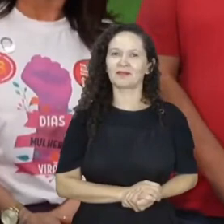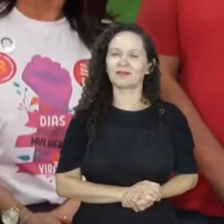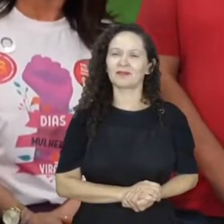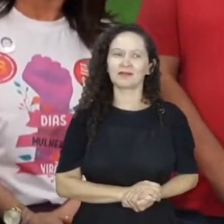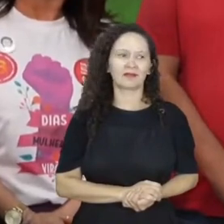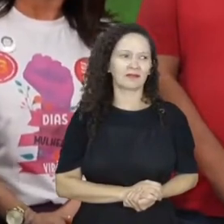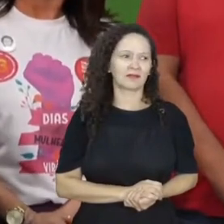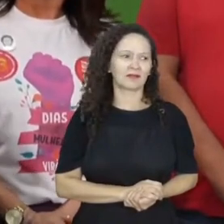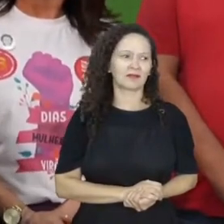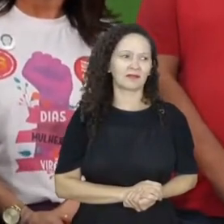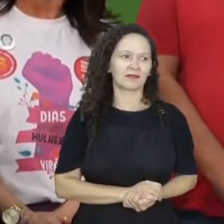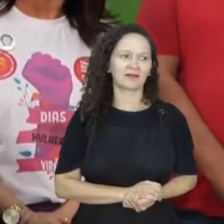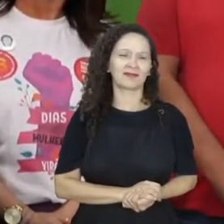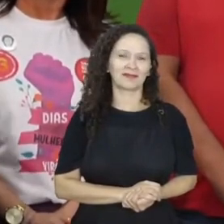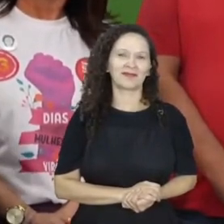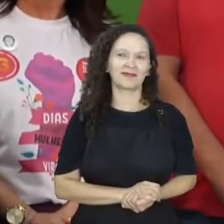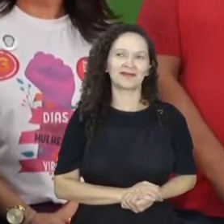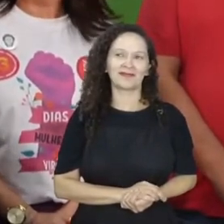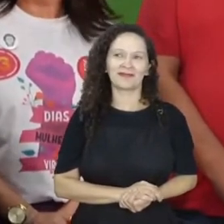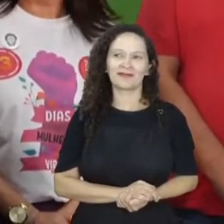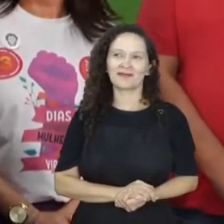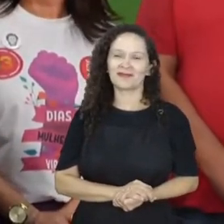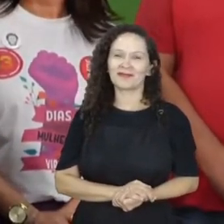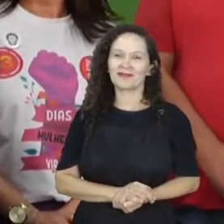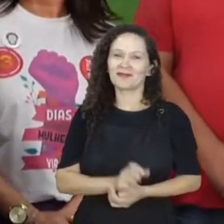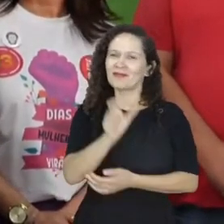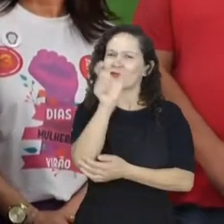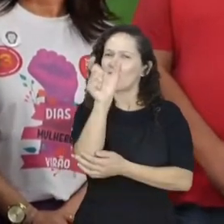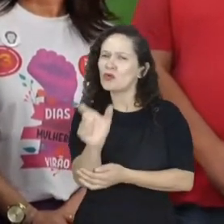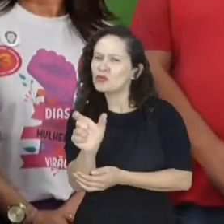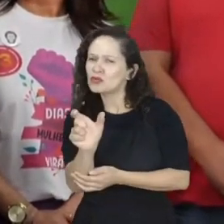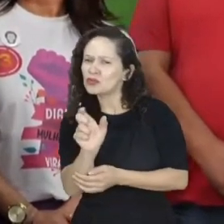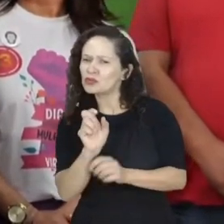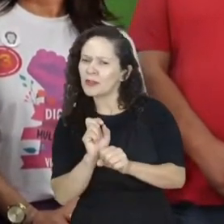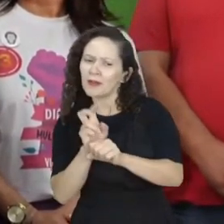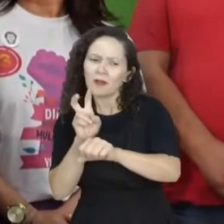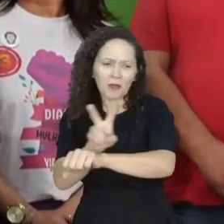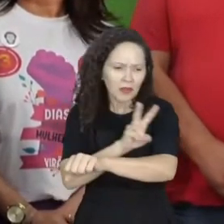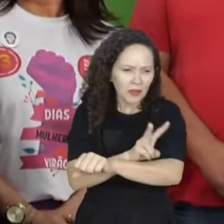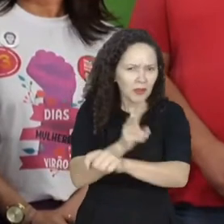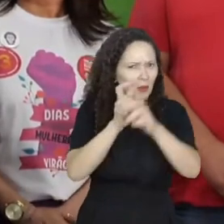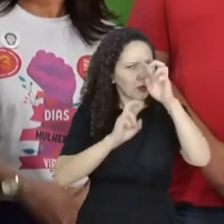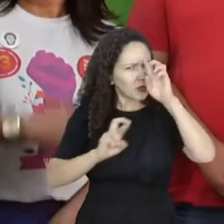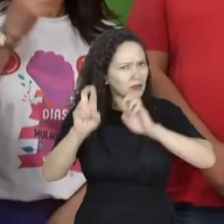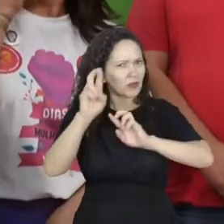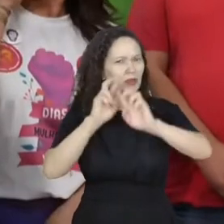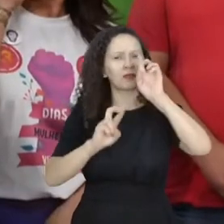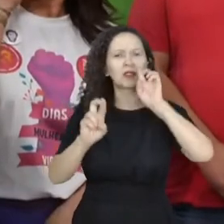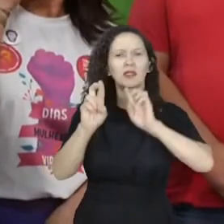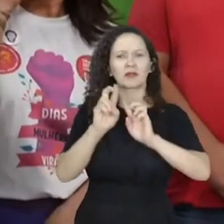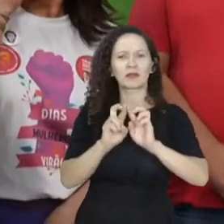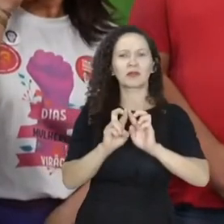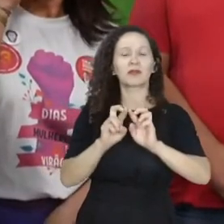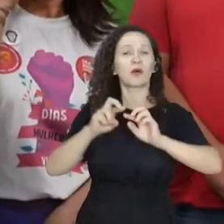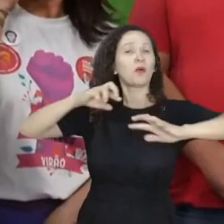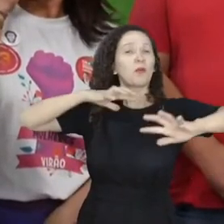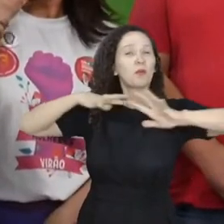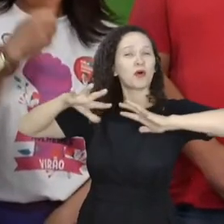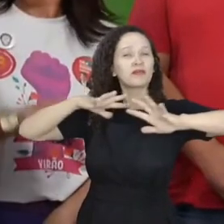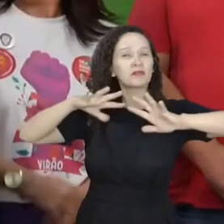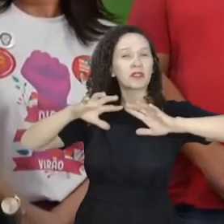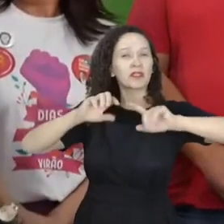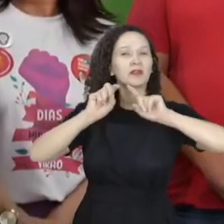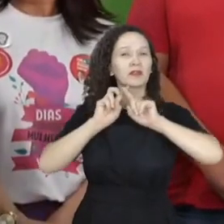Sobre fake news. Alguns grupos que fazem monitoramento perceberam um aumento muito grande do volume de fake news